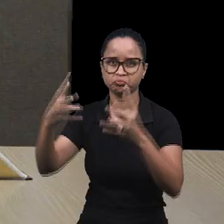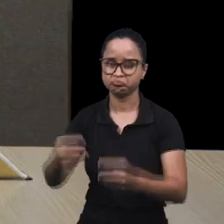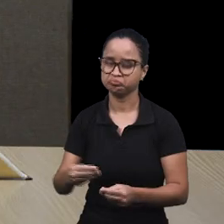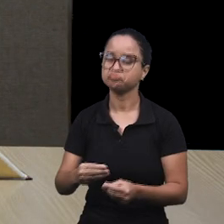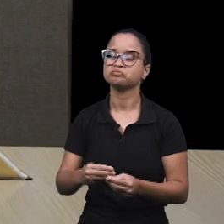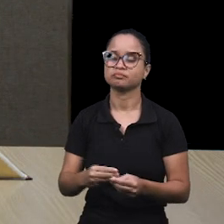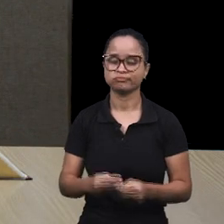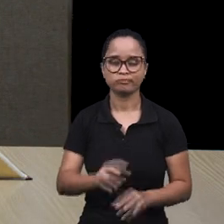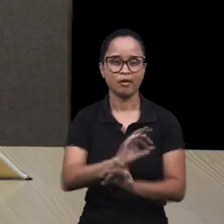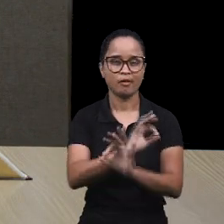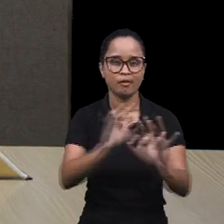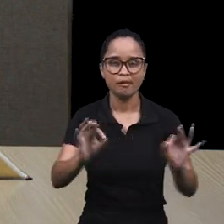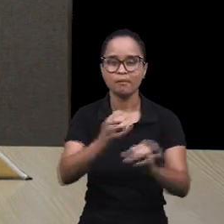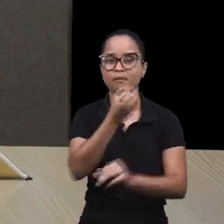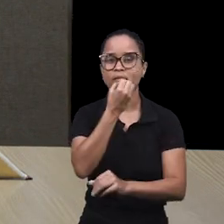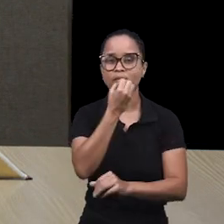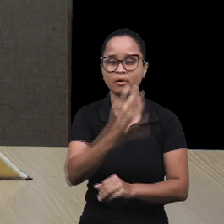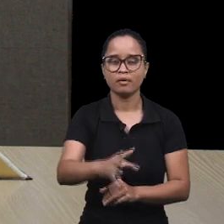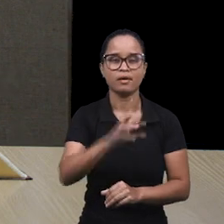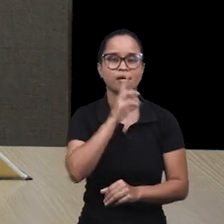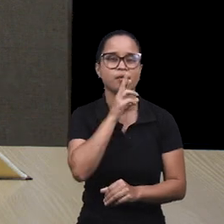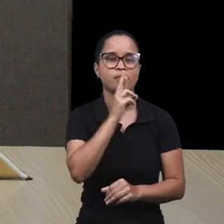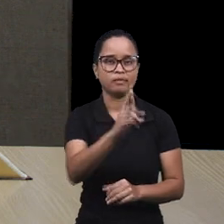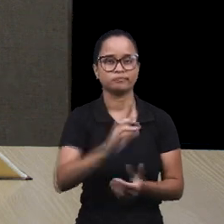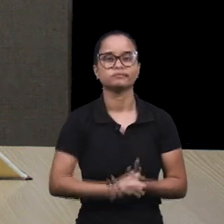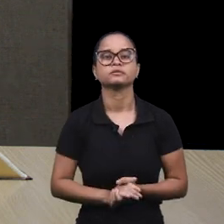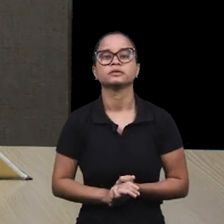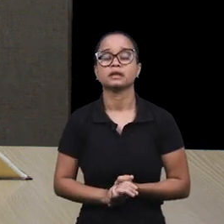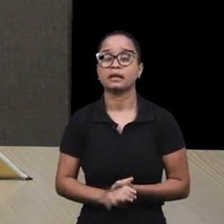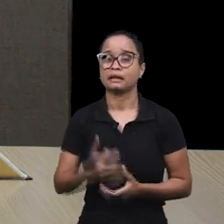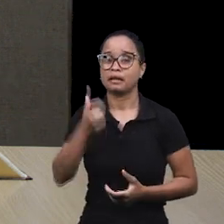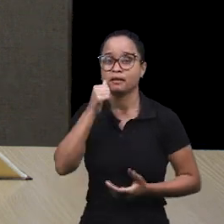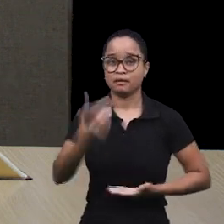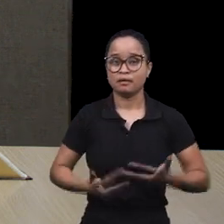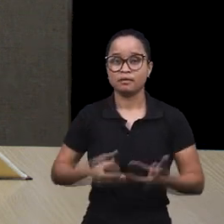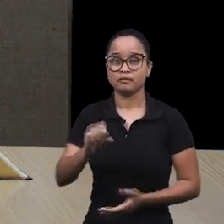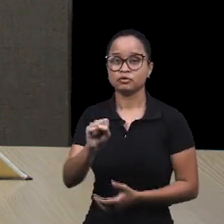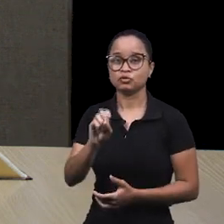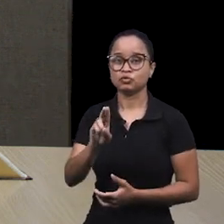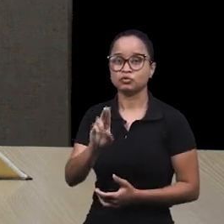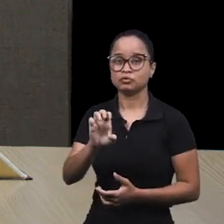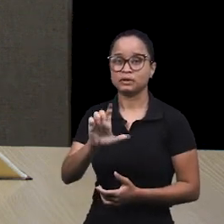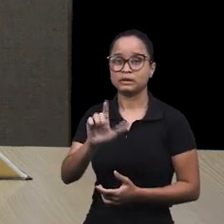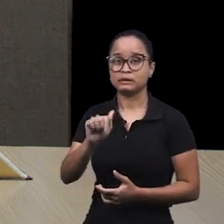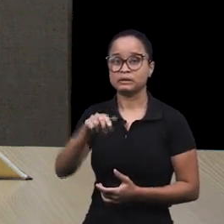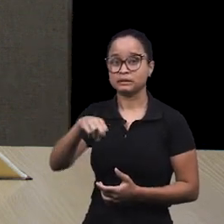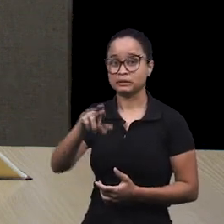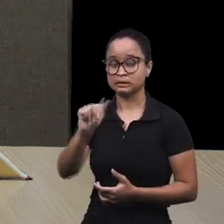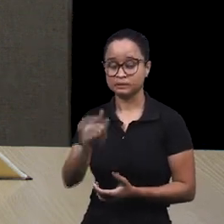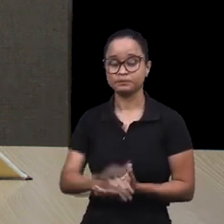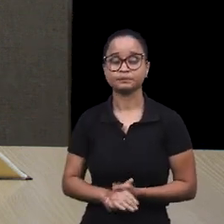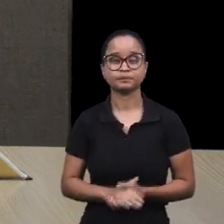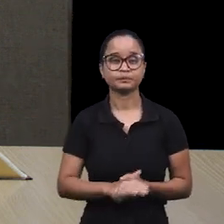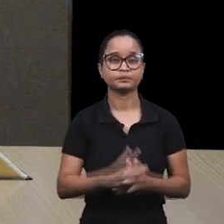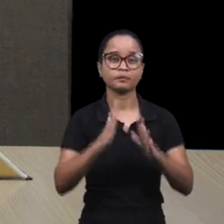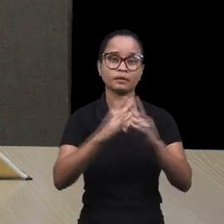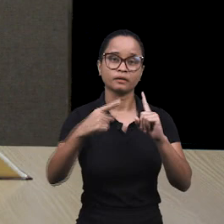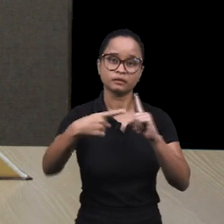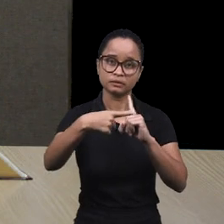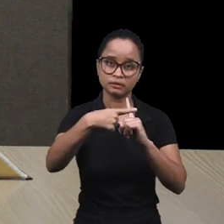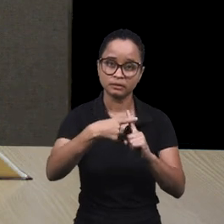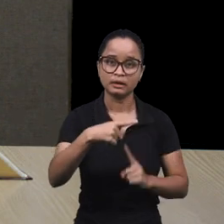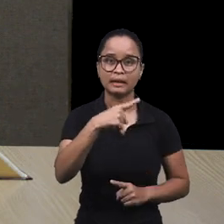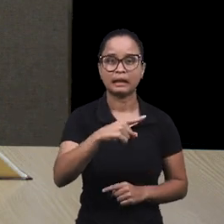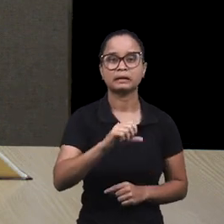coisas. Muito bem colocado na resposta que a nossa irmã Suelana, que é da igreja ali de Campinas, mas Campinas do estado